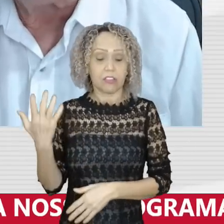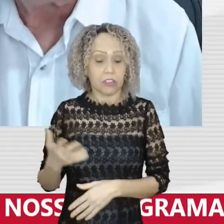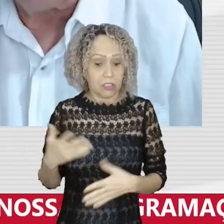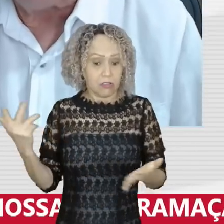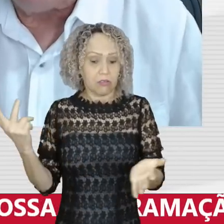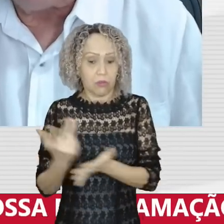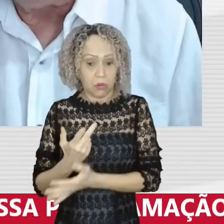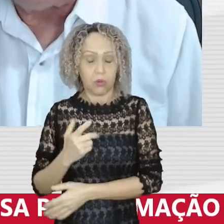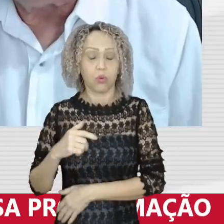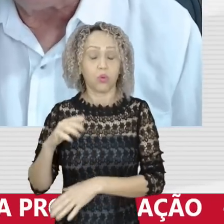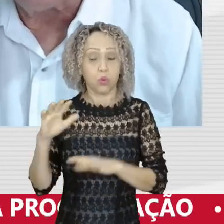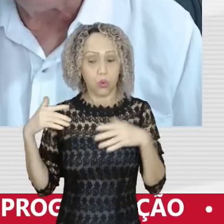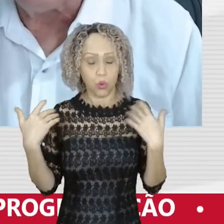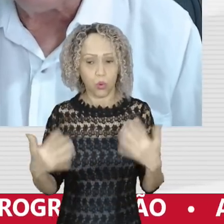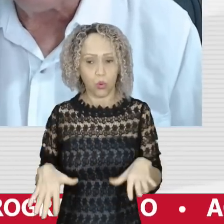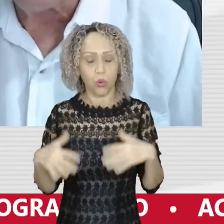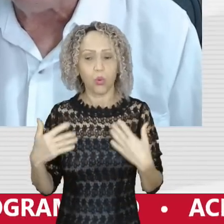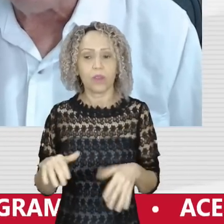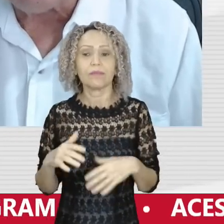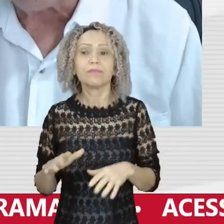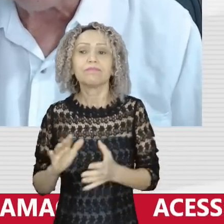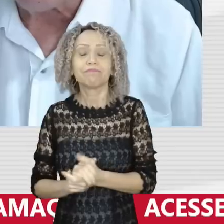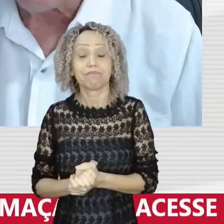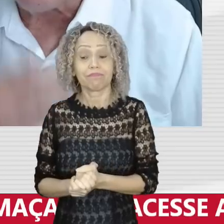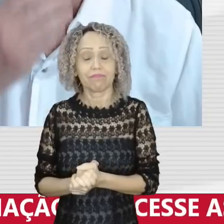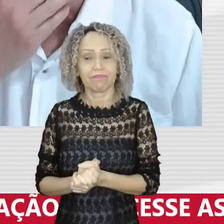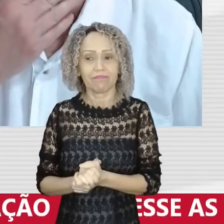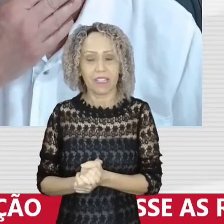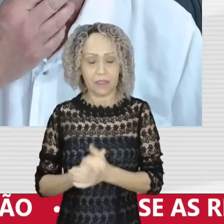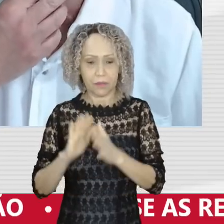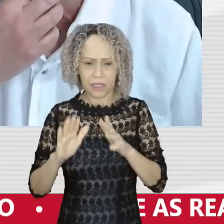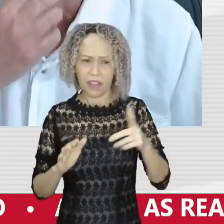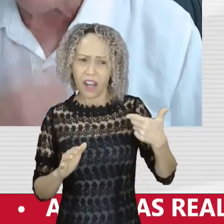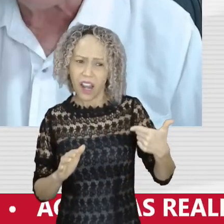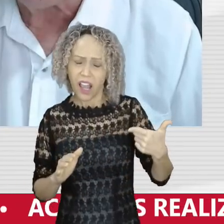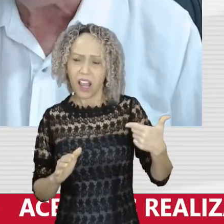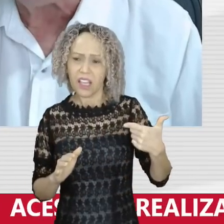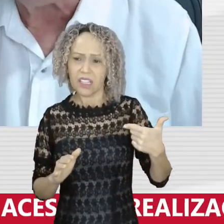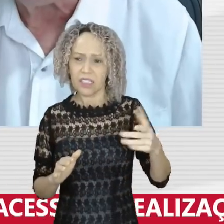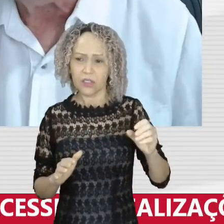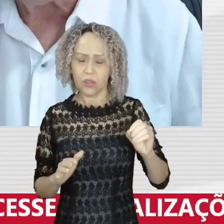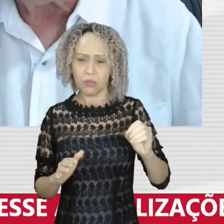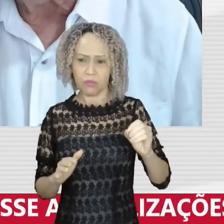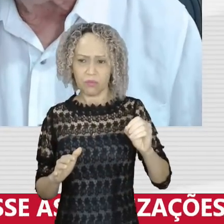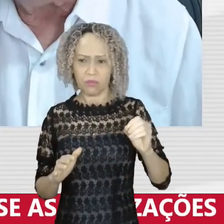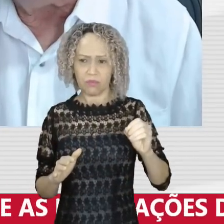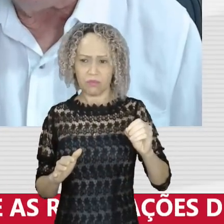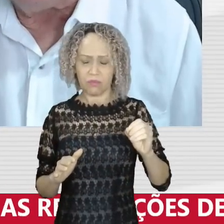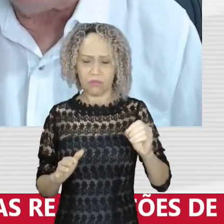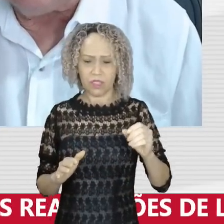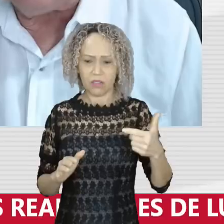período, mas 2002, o resultado das eleições, que muito nos deixou